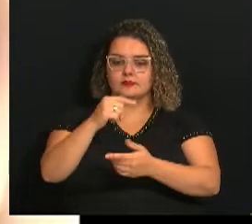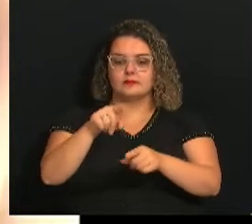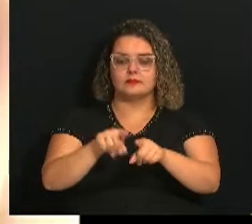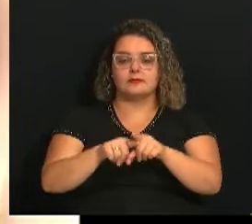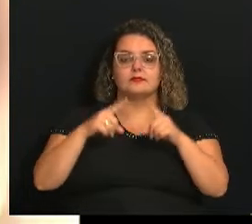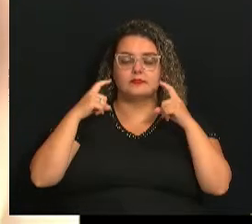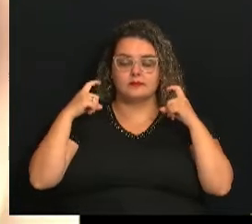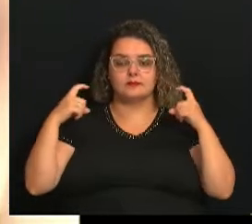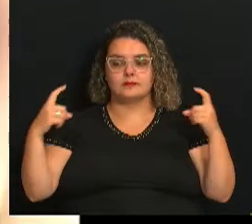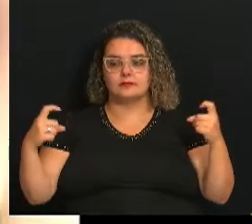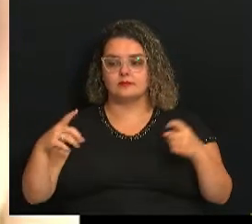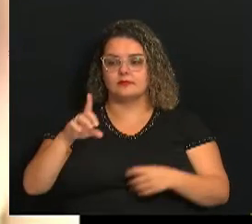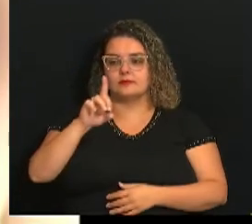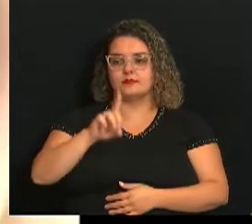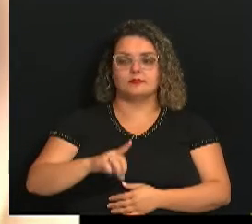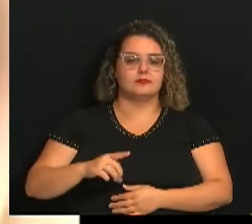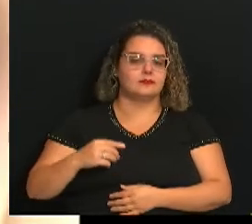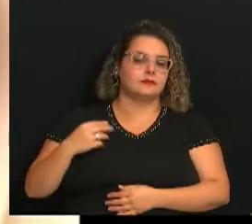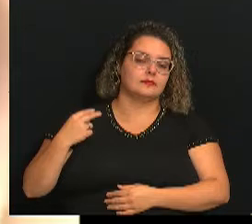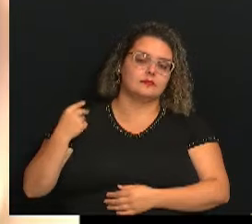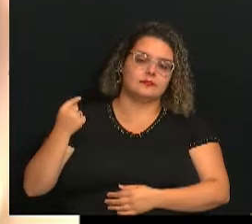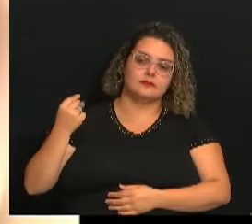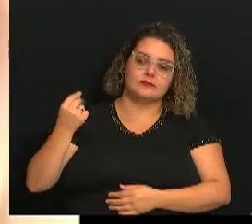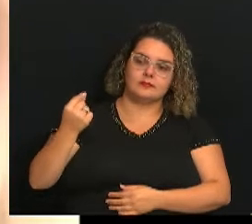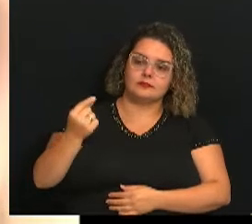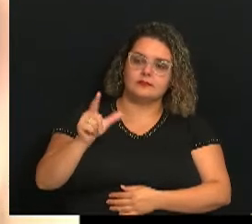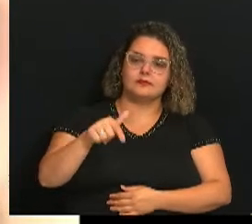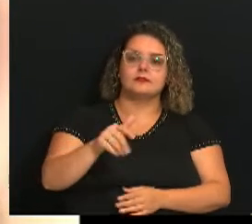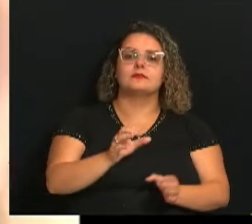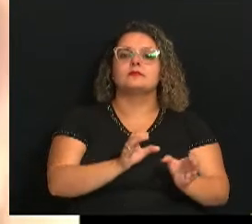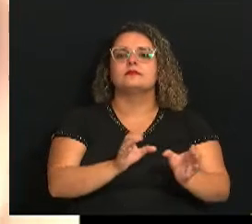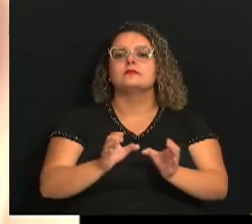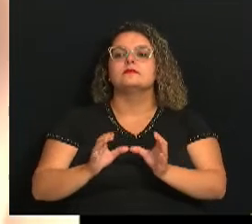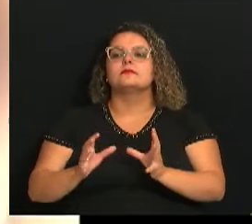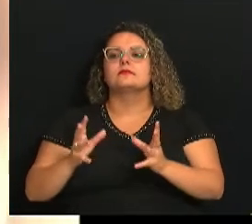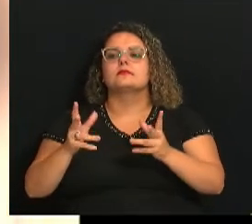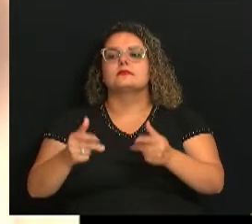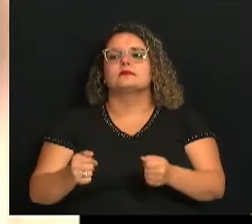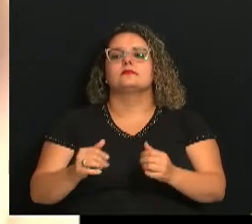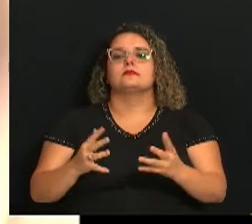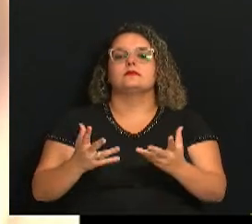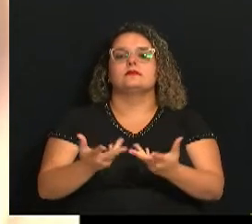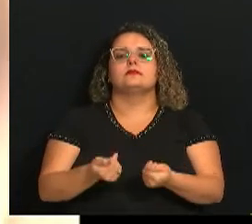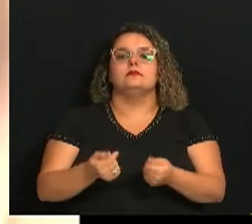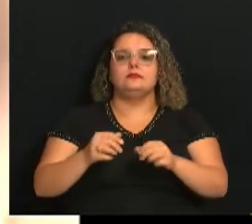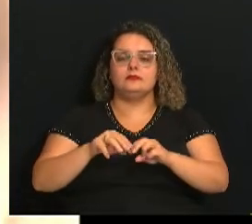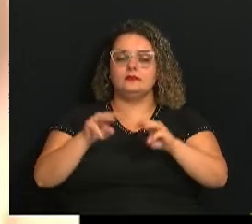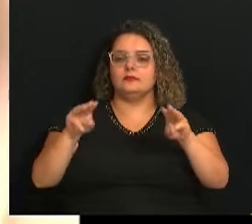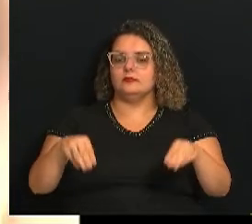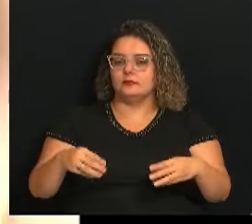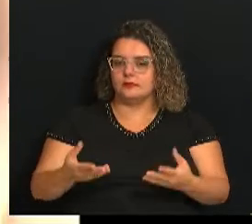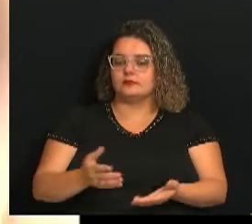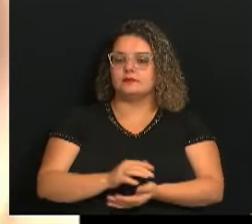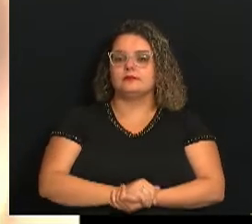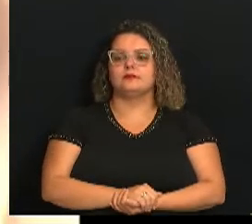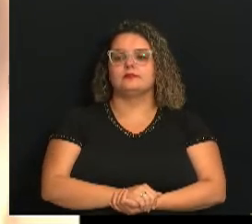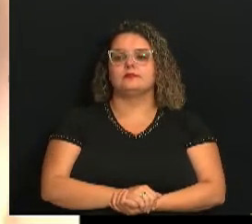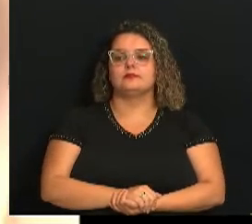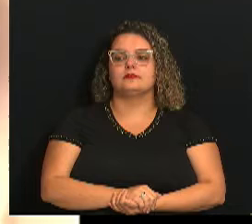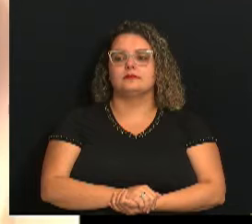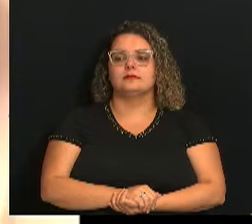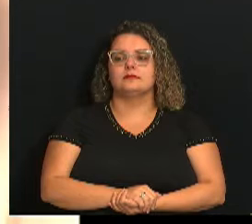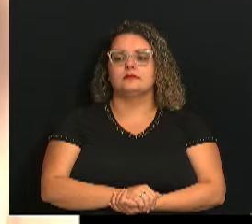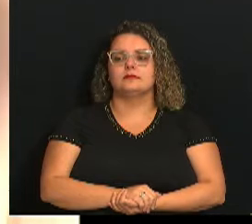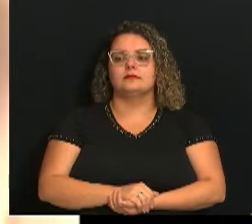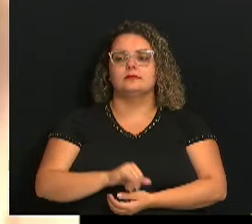por muitos anos, depois eu fui coordenadora geral dos museus, e na gestão da Isalene